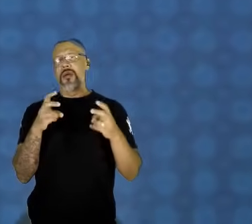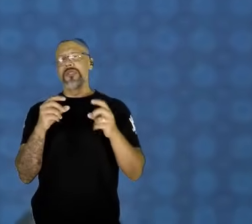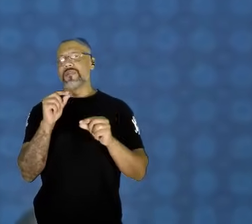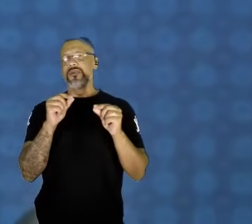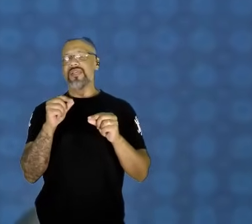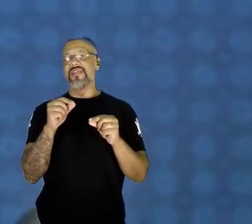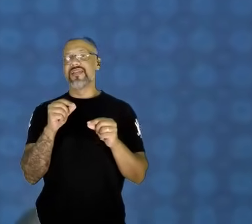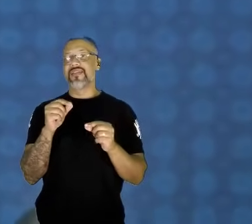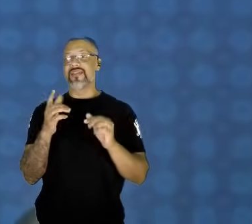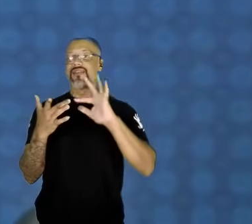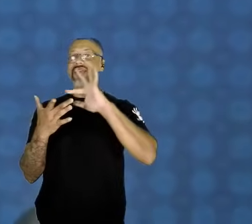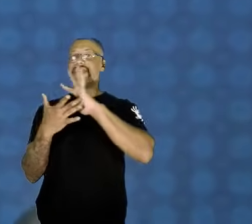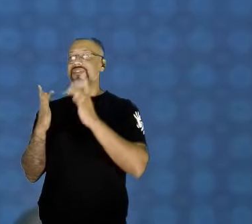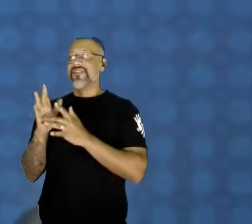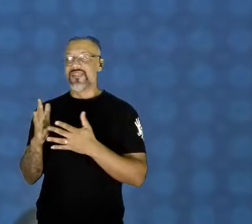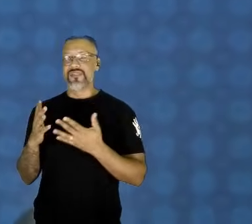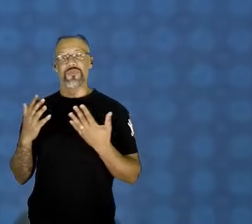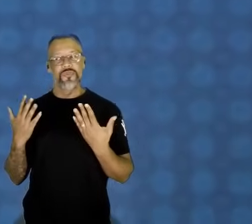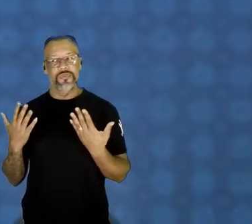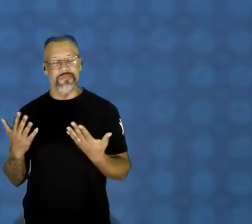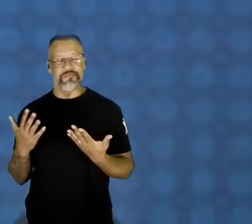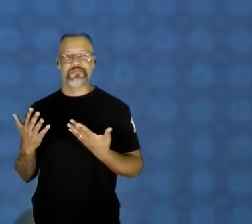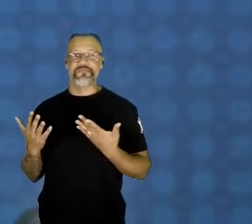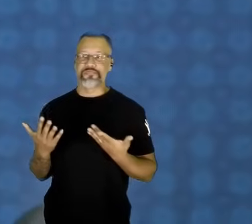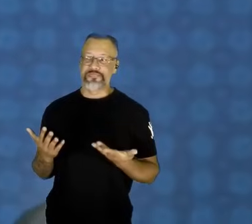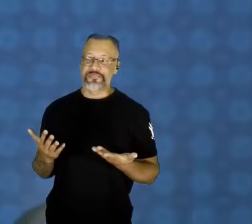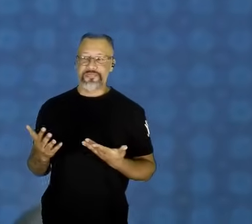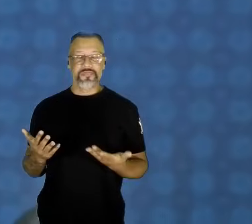mulher. E acredito que